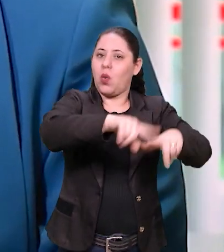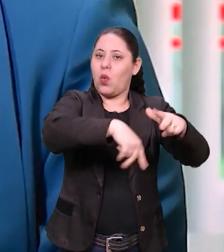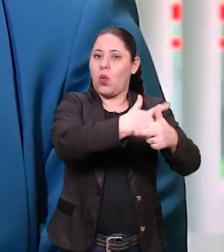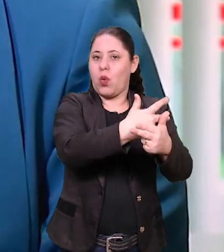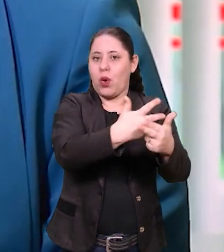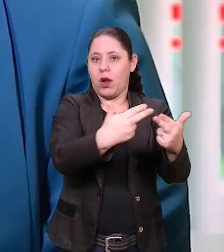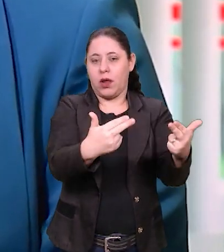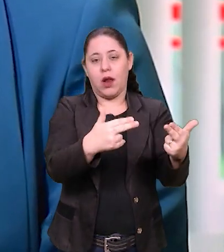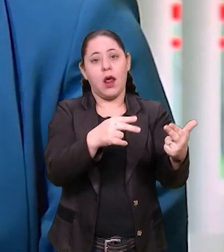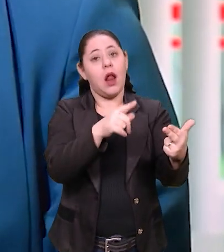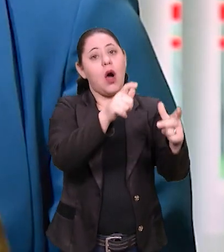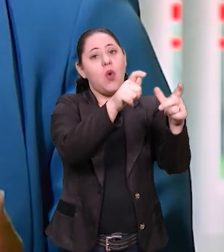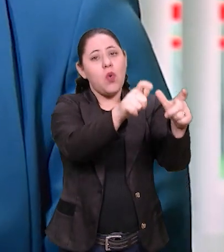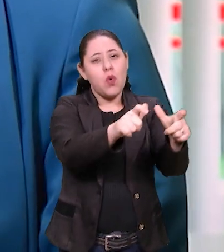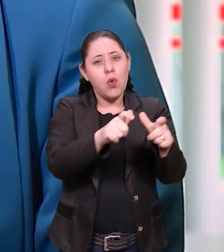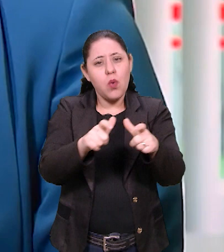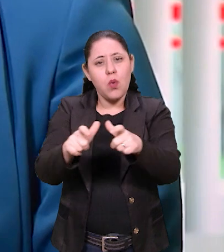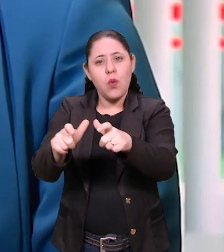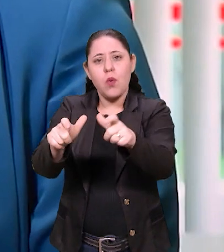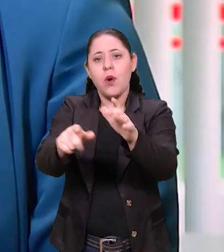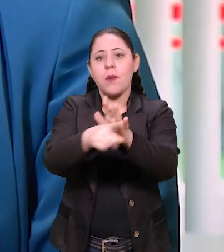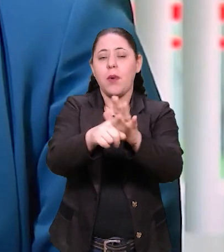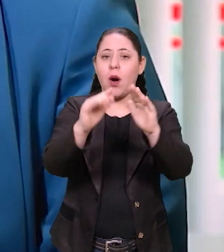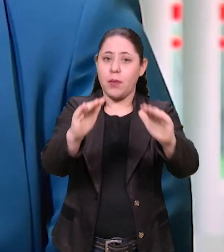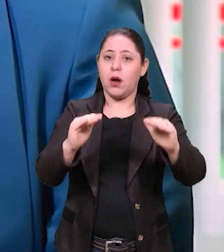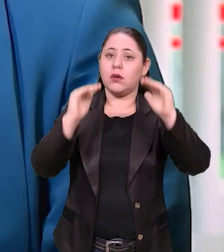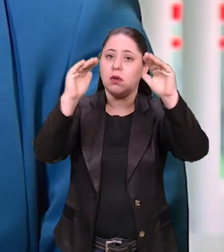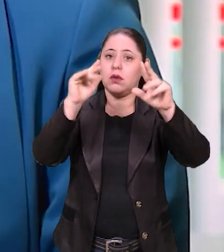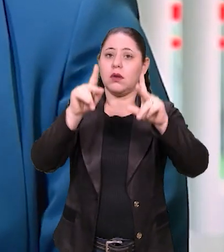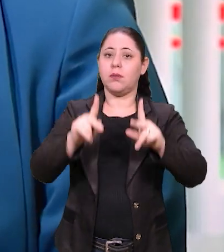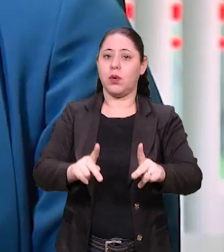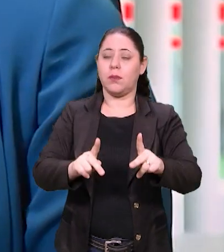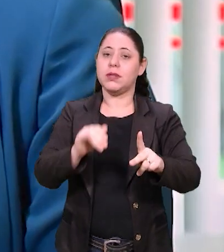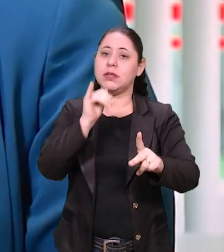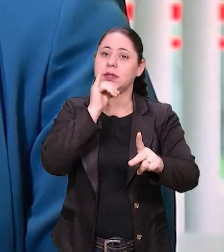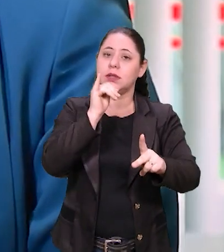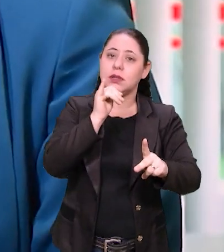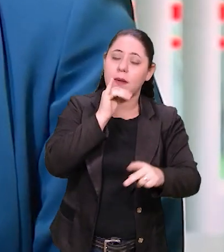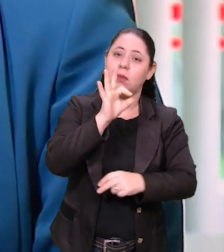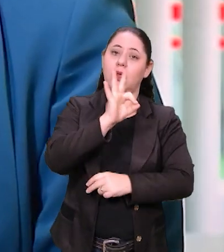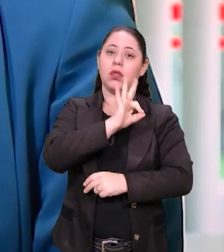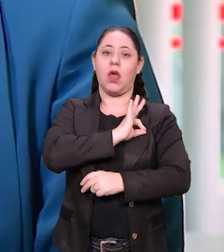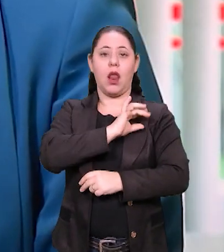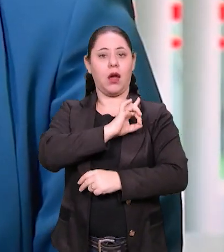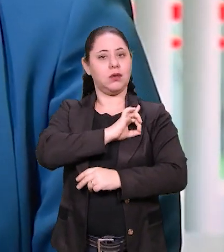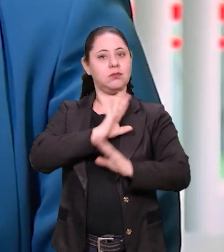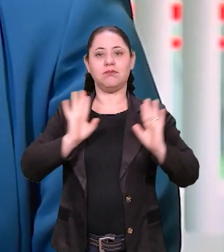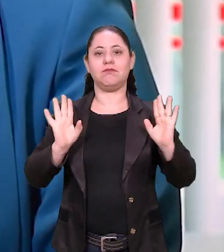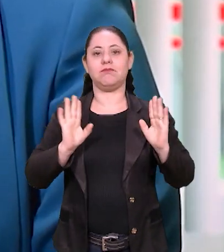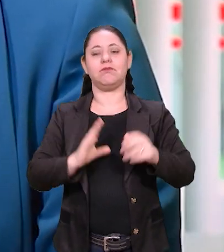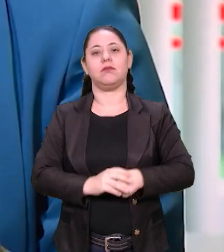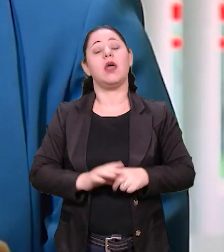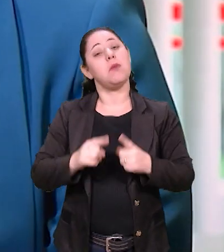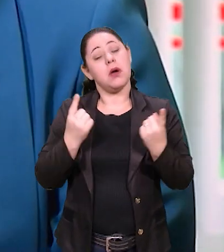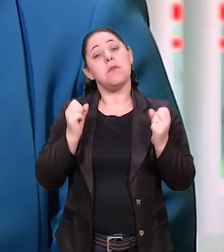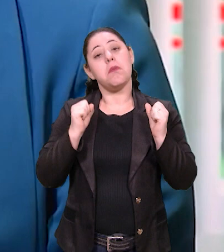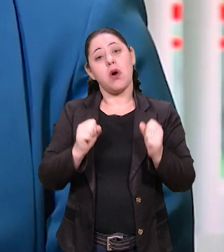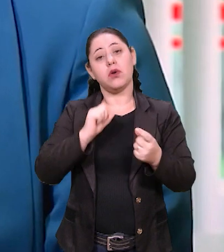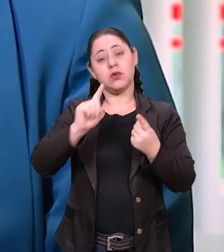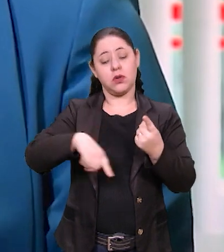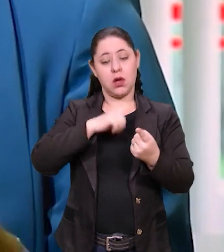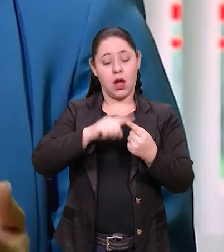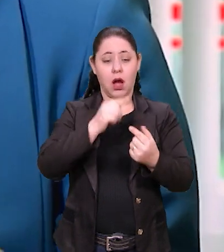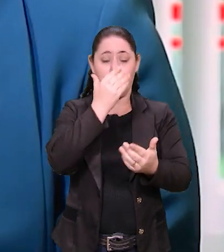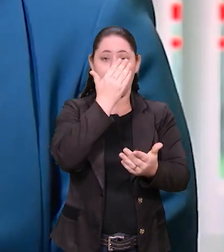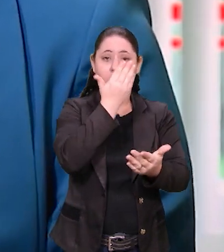esse bem, esse objeto, em alguma autoridade pública, no caso, por exemplo, uma delegacia de polícia. Mas poderia